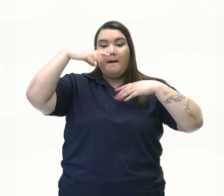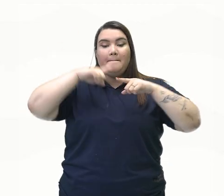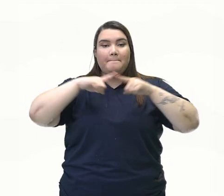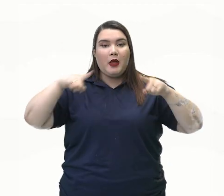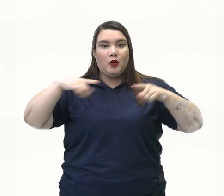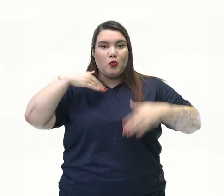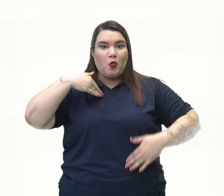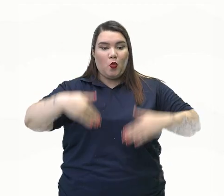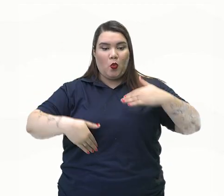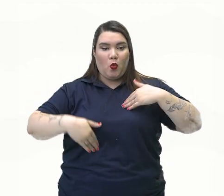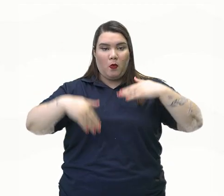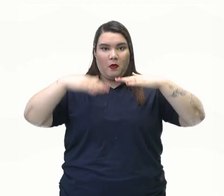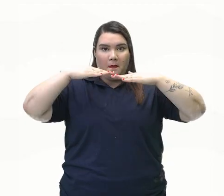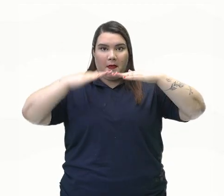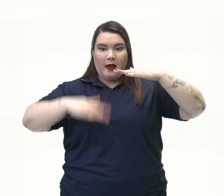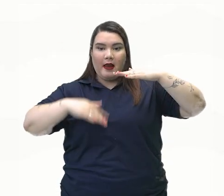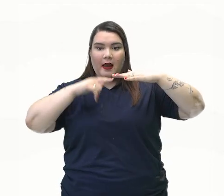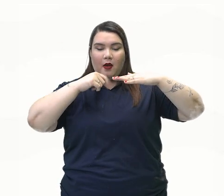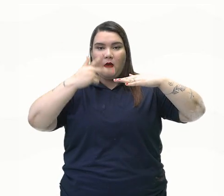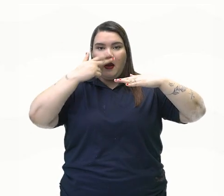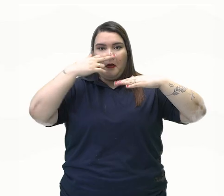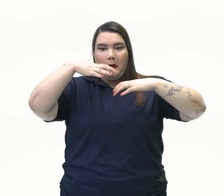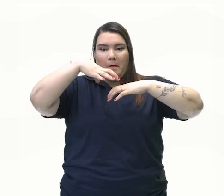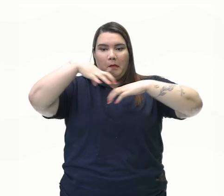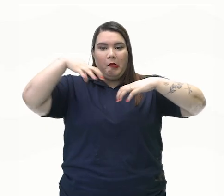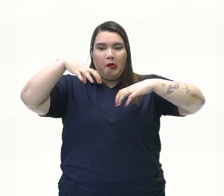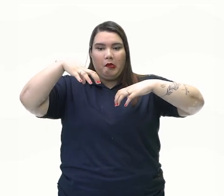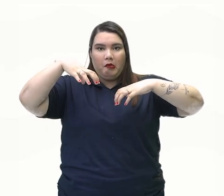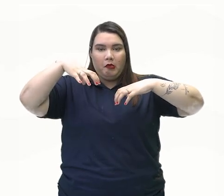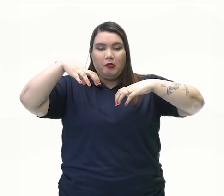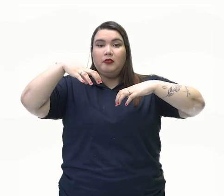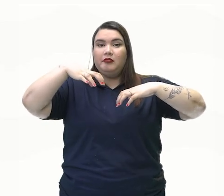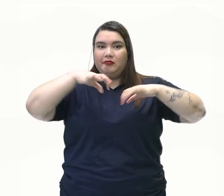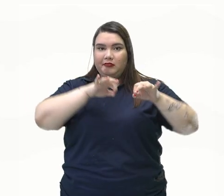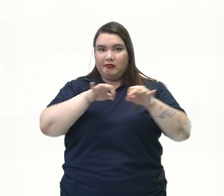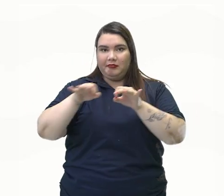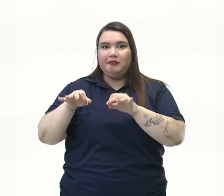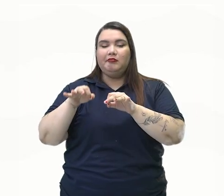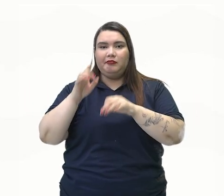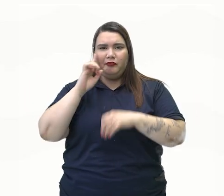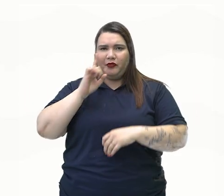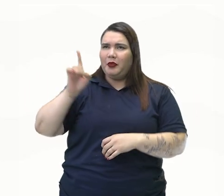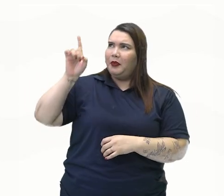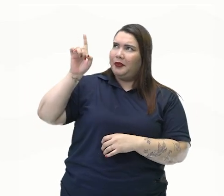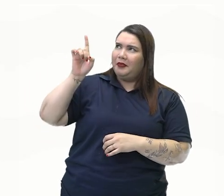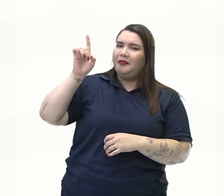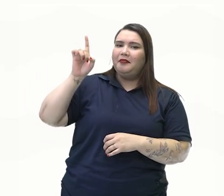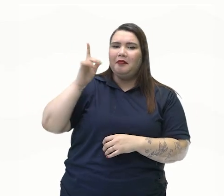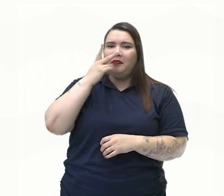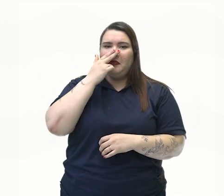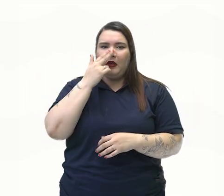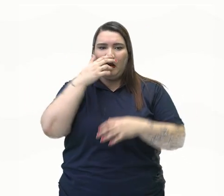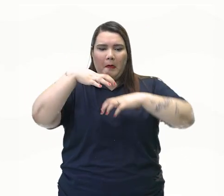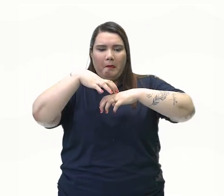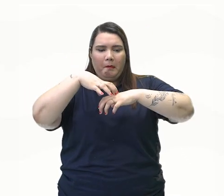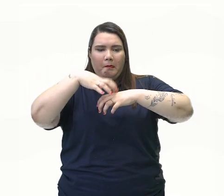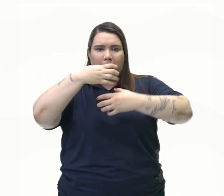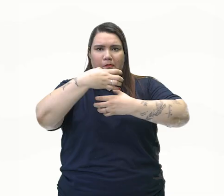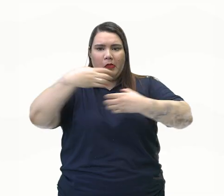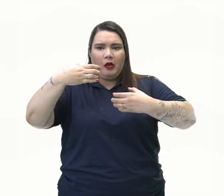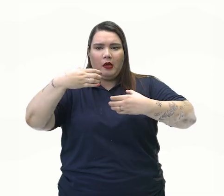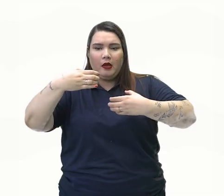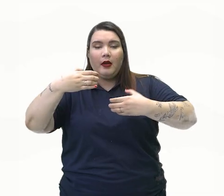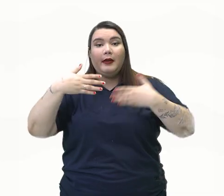Só que já a parte que está submersa parece deslocada e distorcida, como se estivesse em